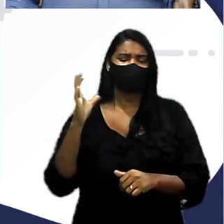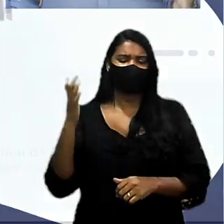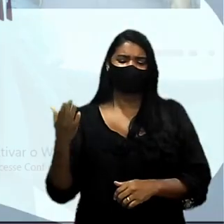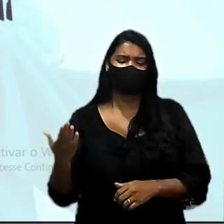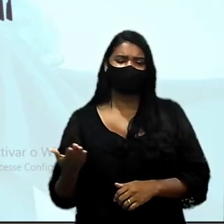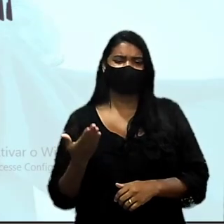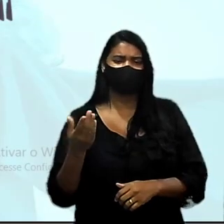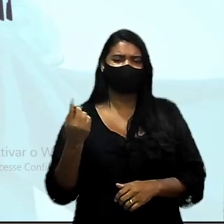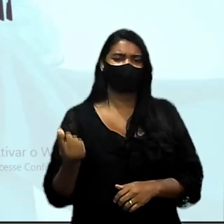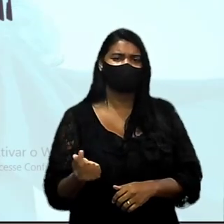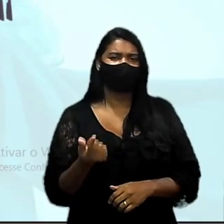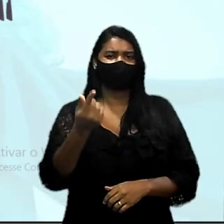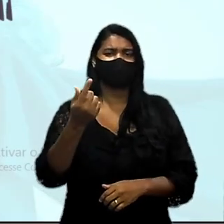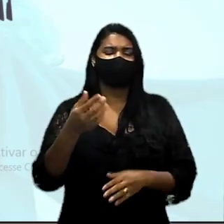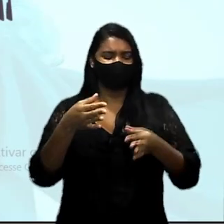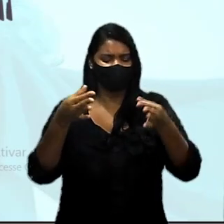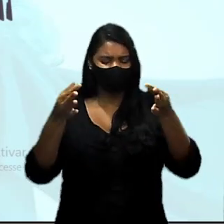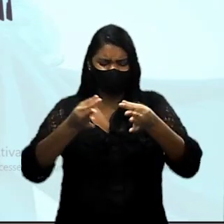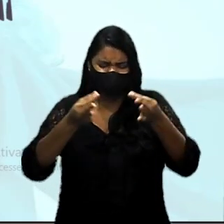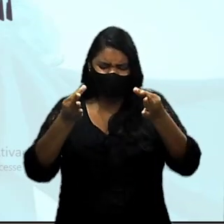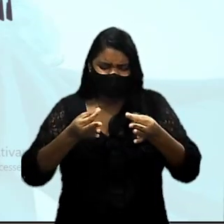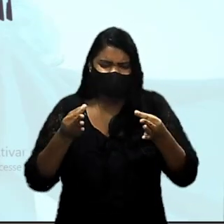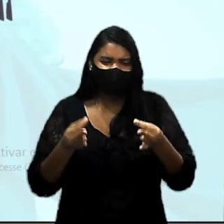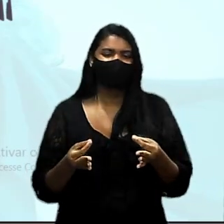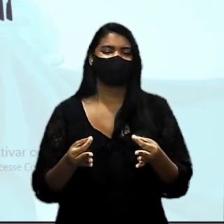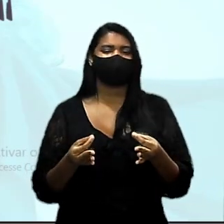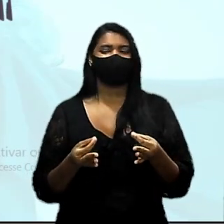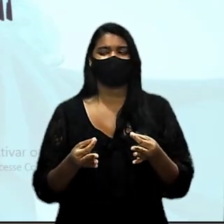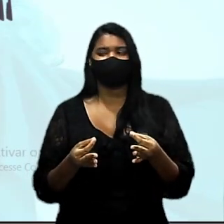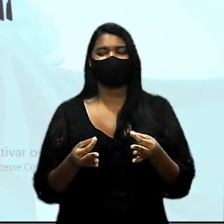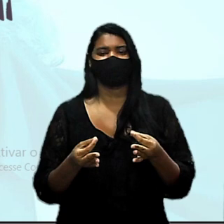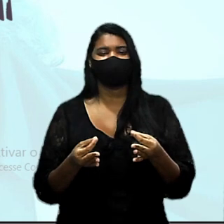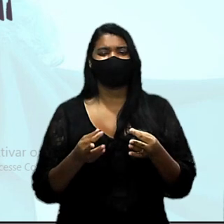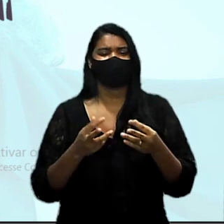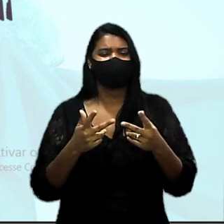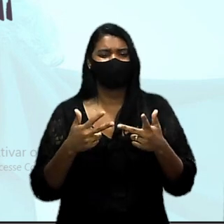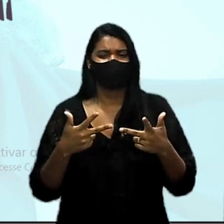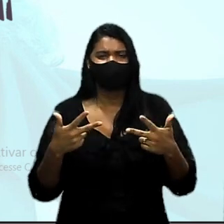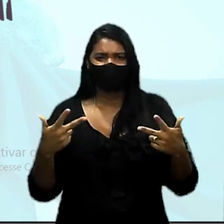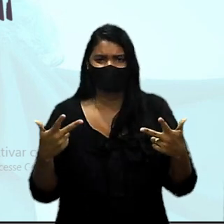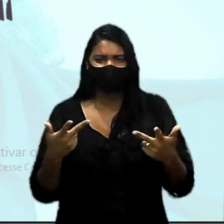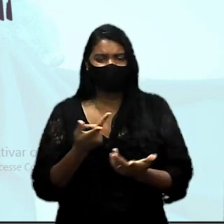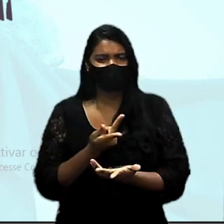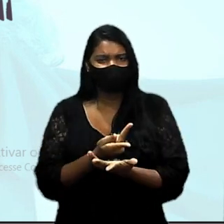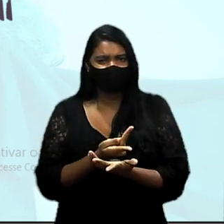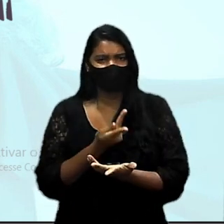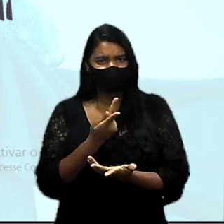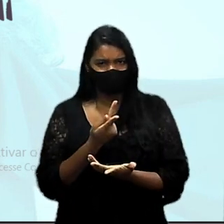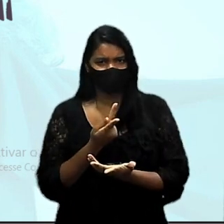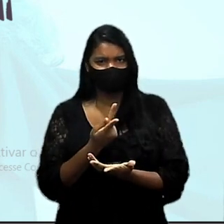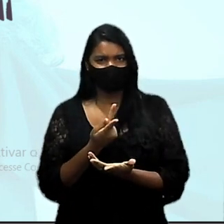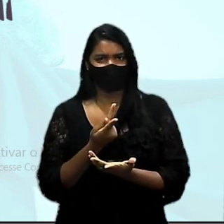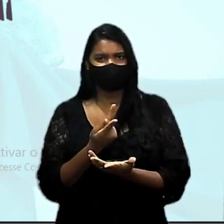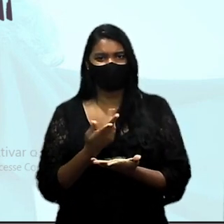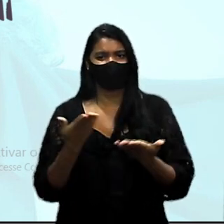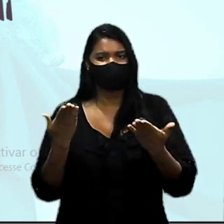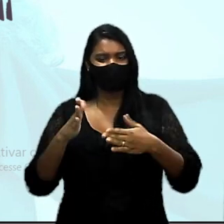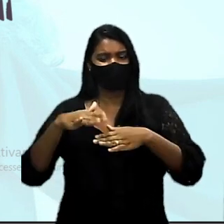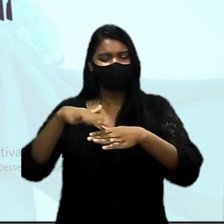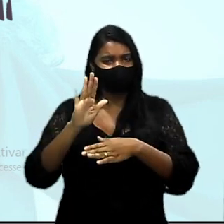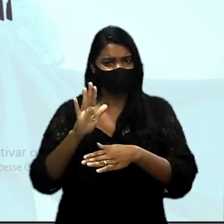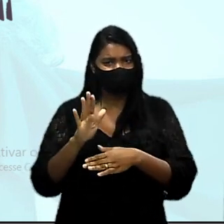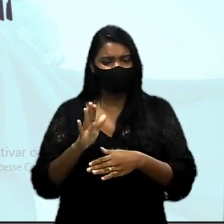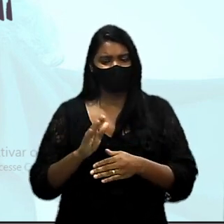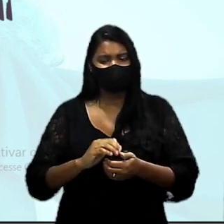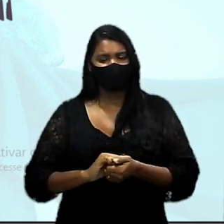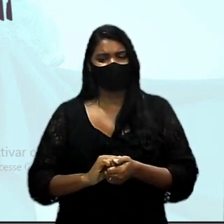mudança de era, com certeza, dentro dela, muitas coisas têm ocorrido no espaço de tempo cada vez maior.